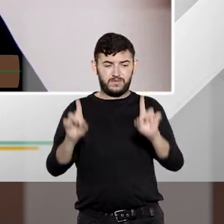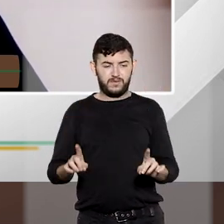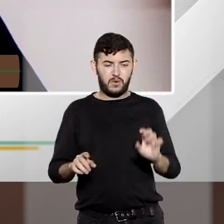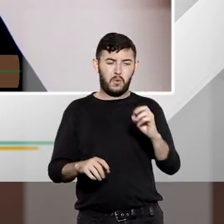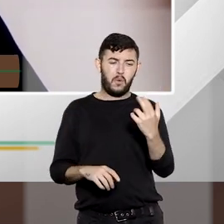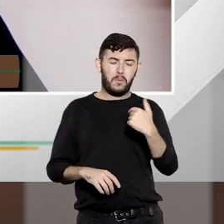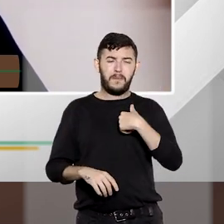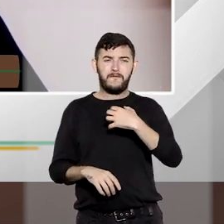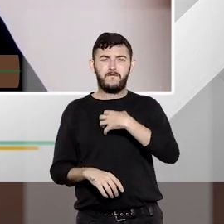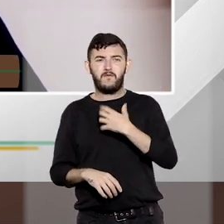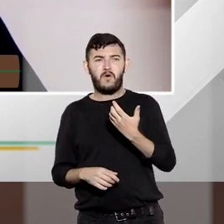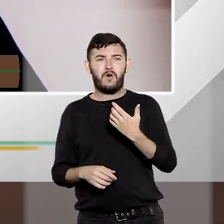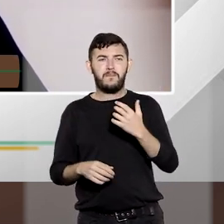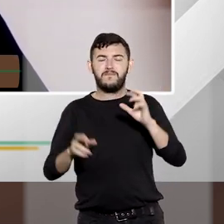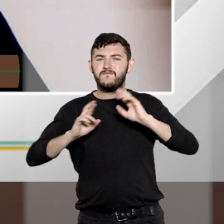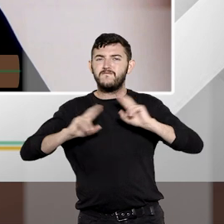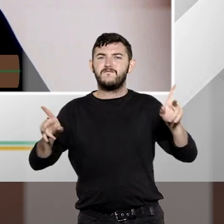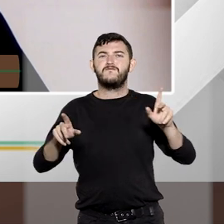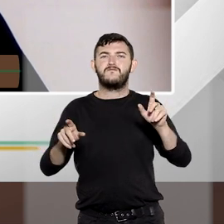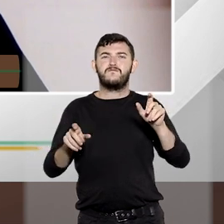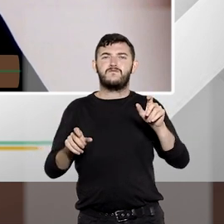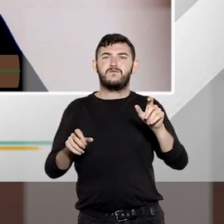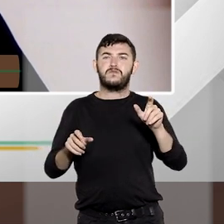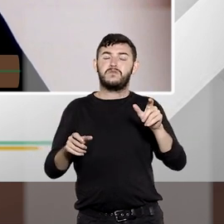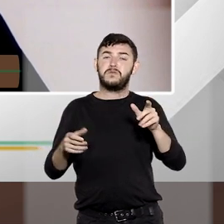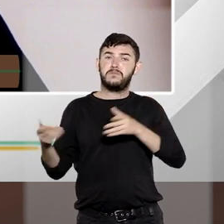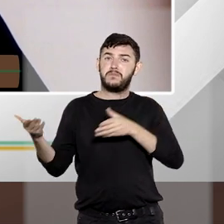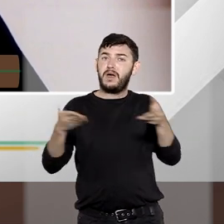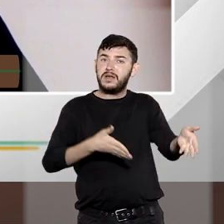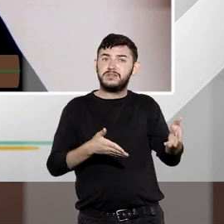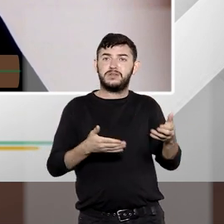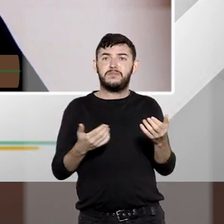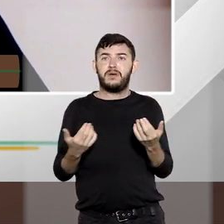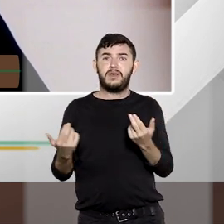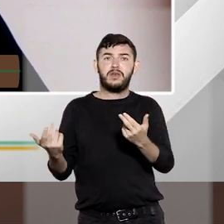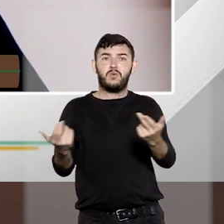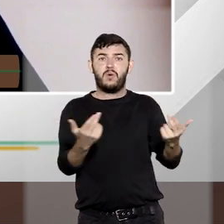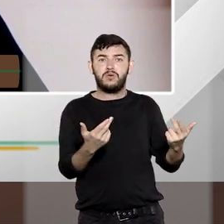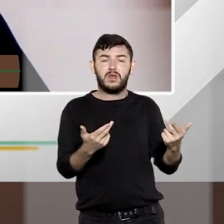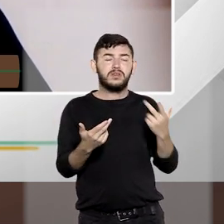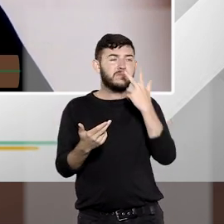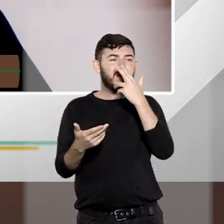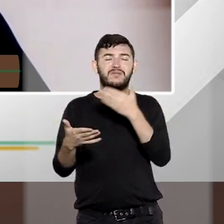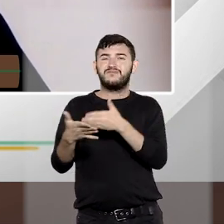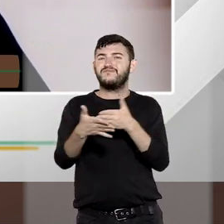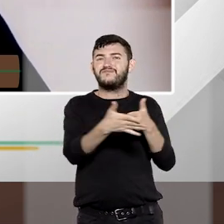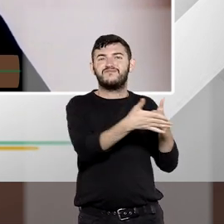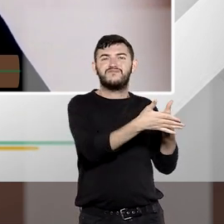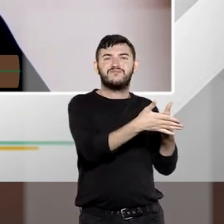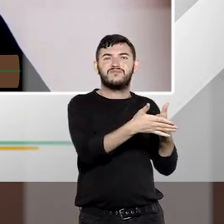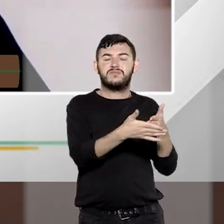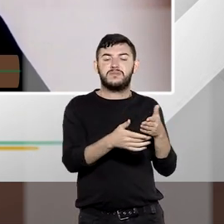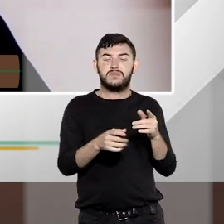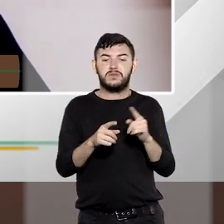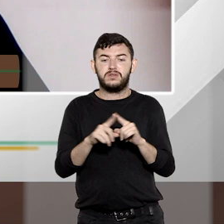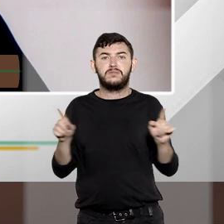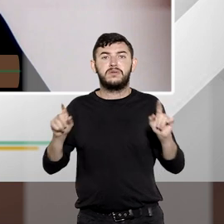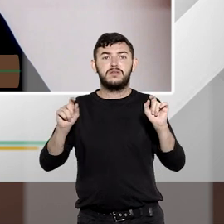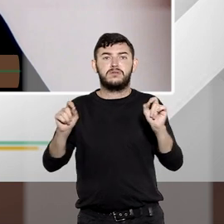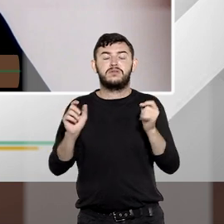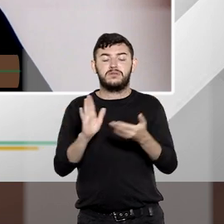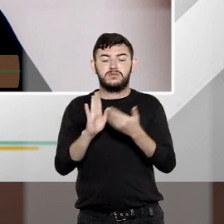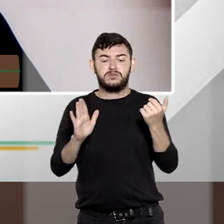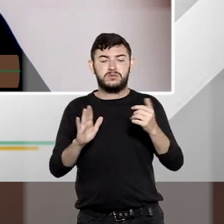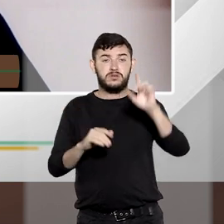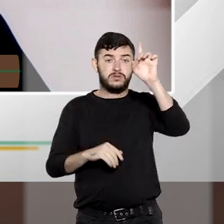uma forma diferenciada de você poder participar em pé de igualdade com outra pessoa, acaba que retira